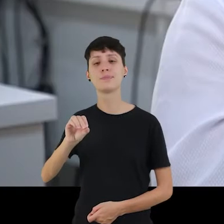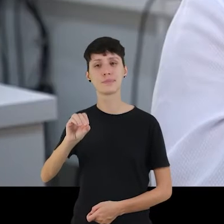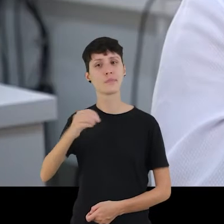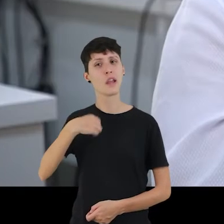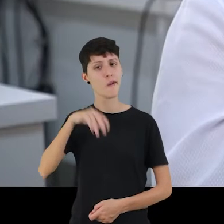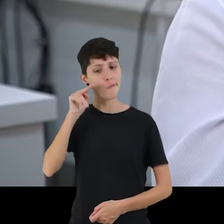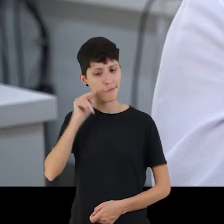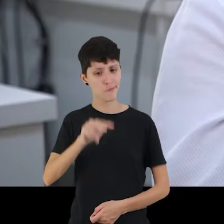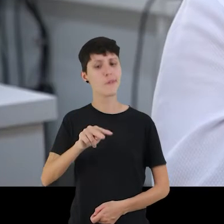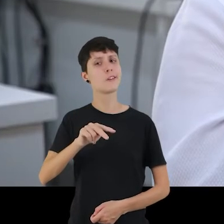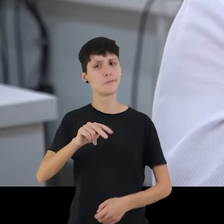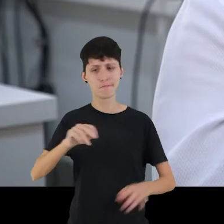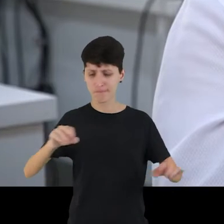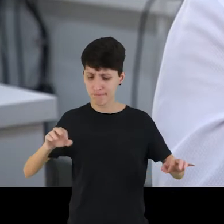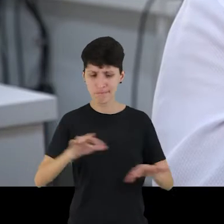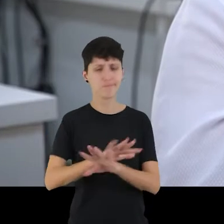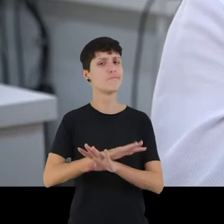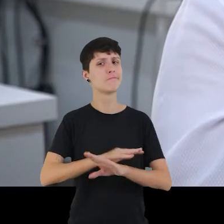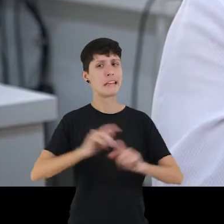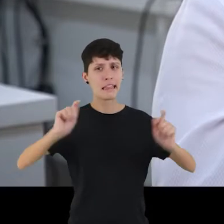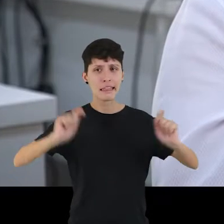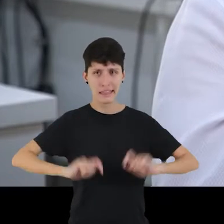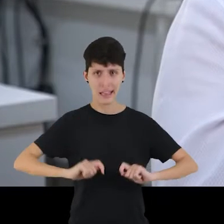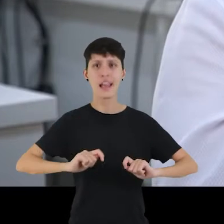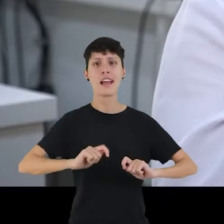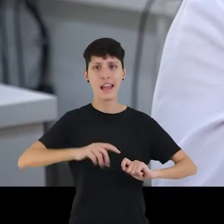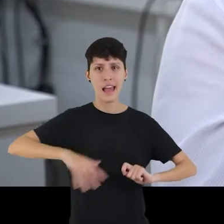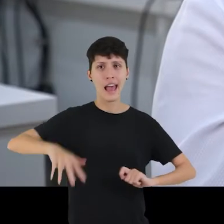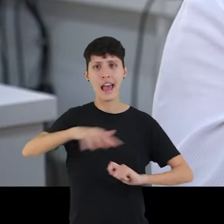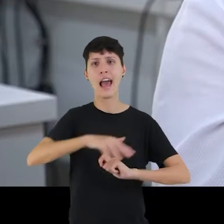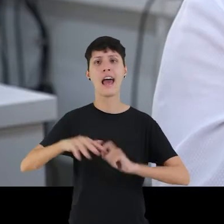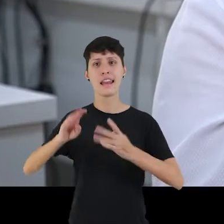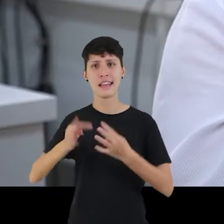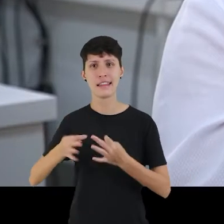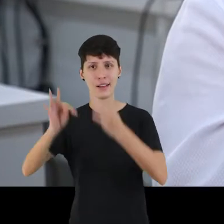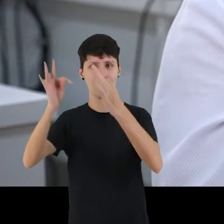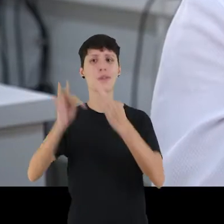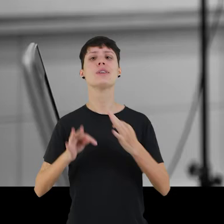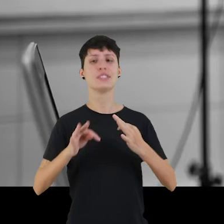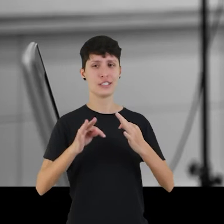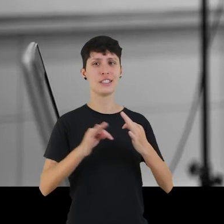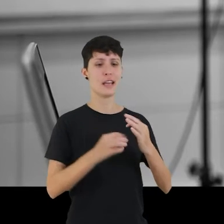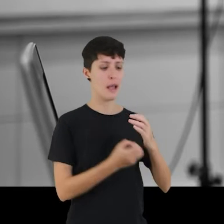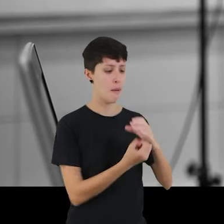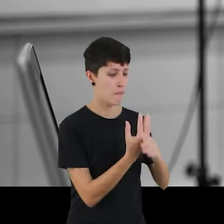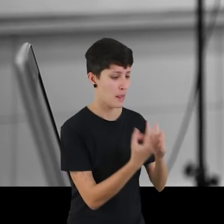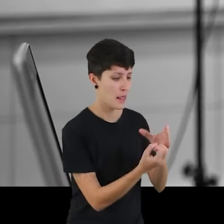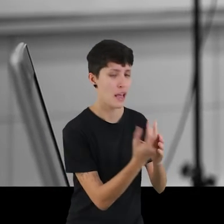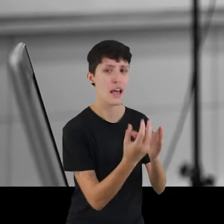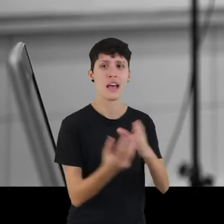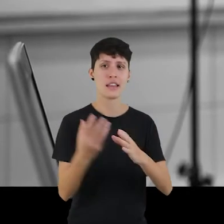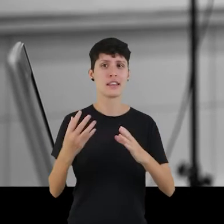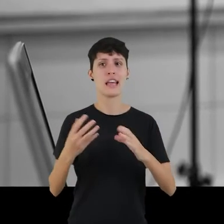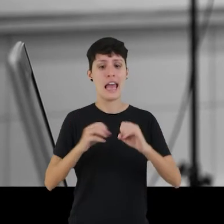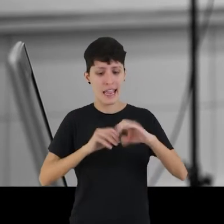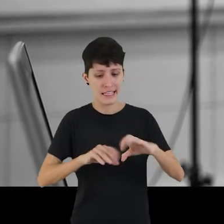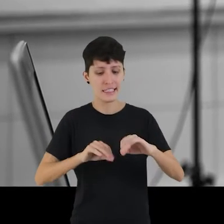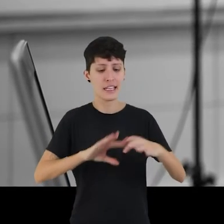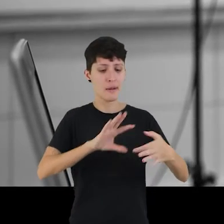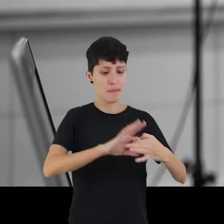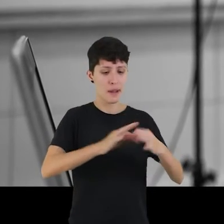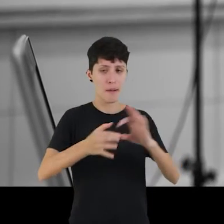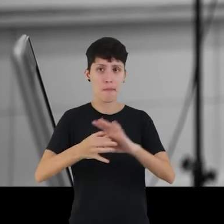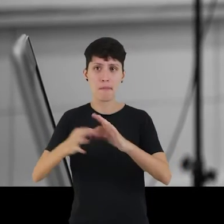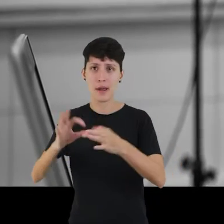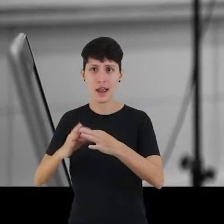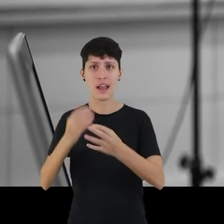Eu vejo total consonância entre as plantas, o ensino e a tecnologia. Eu gosto muito dessa analogia, onde